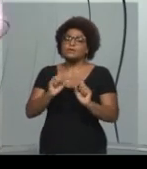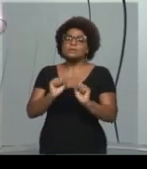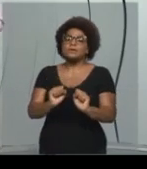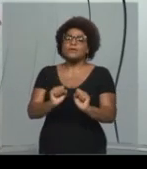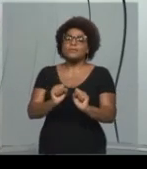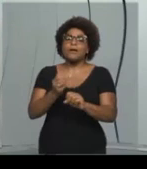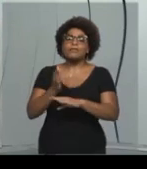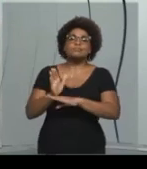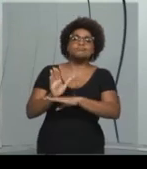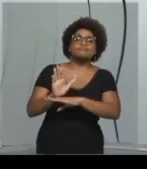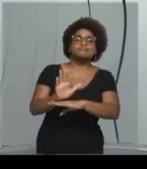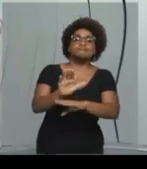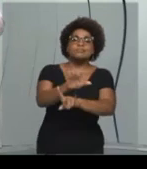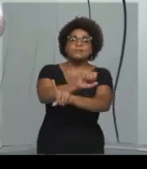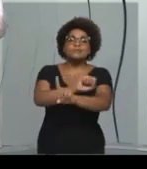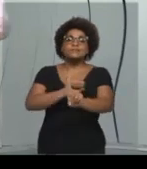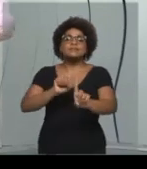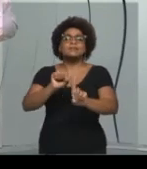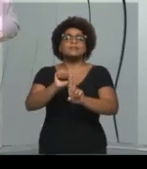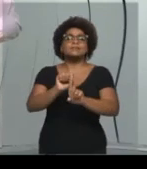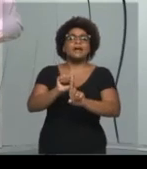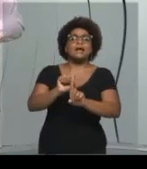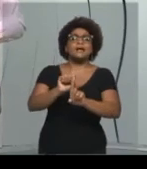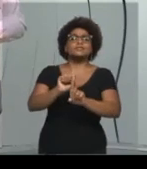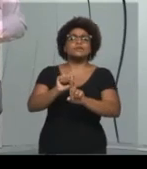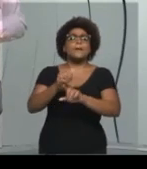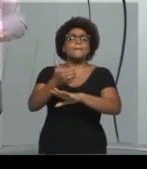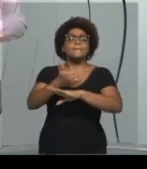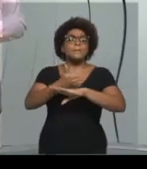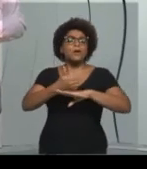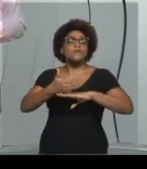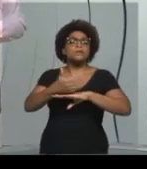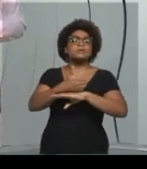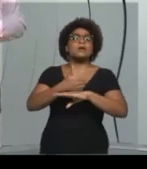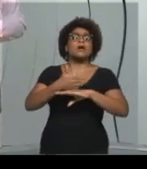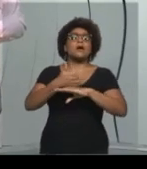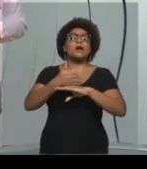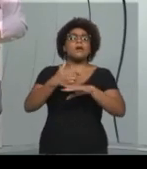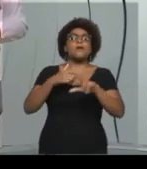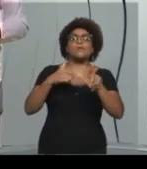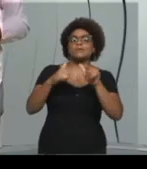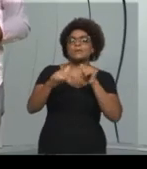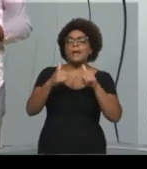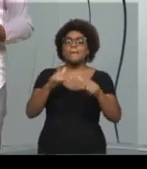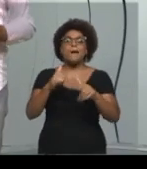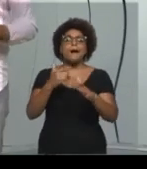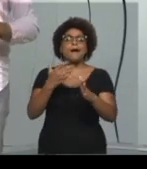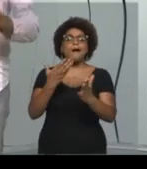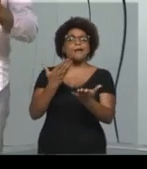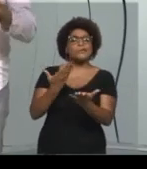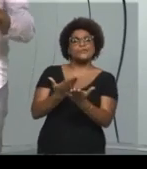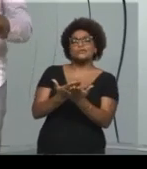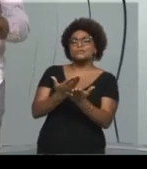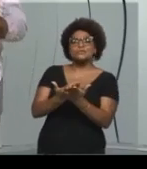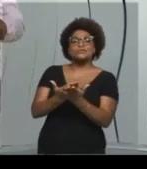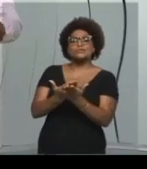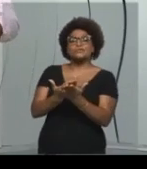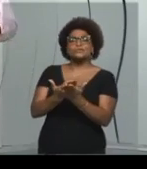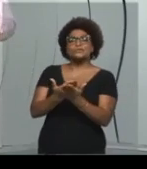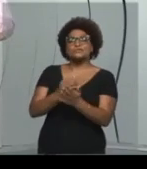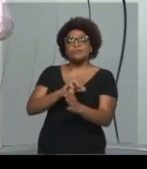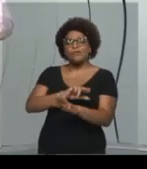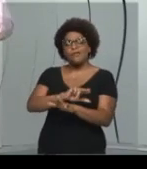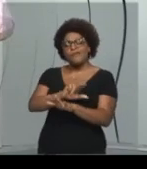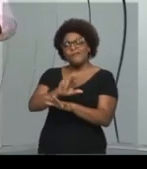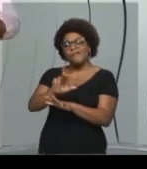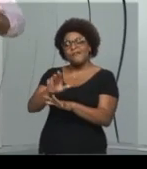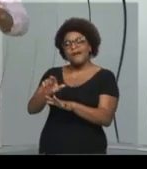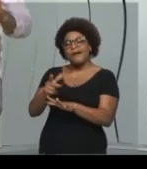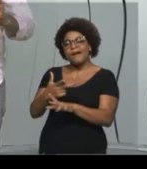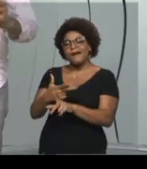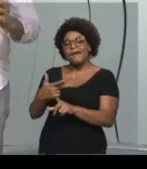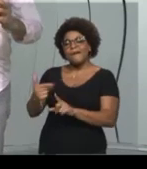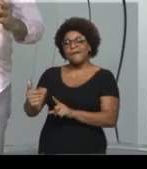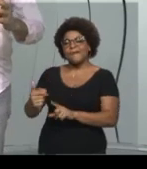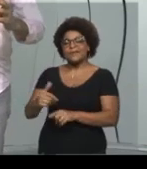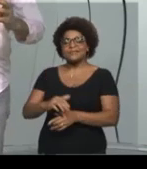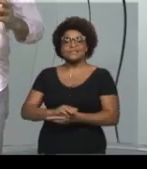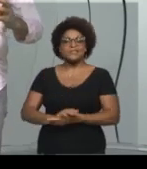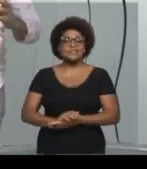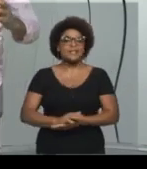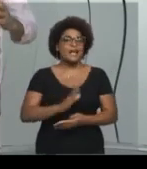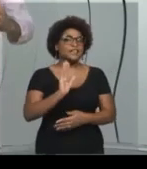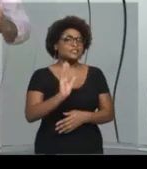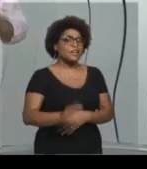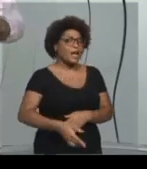posso fazer, os estudos que eu posso praticar, etc. Já no segundo exemplo, eu estou